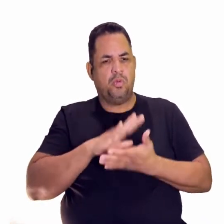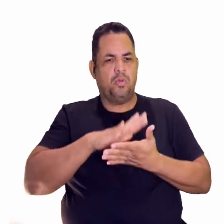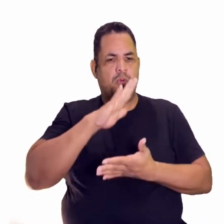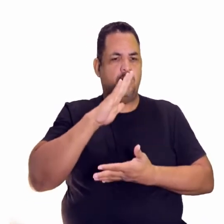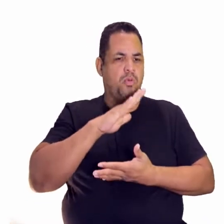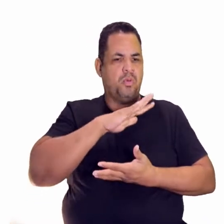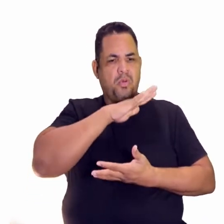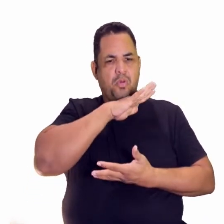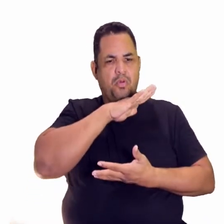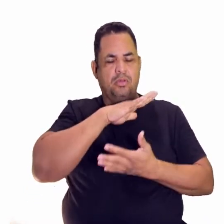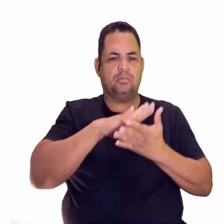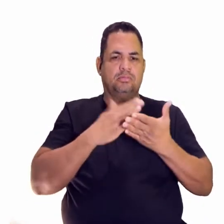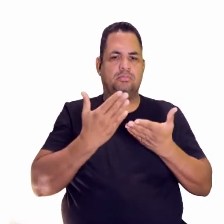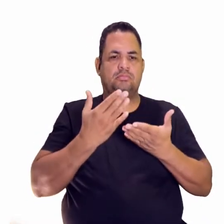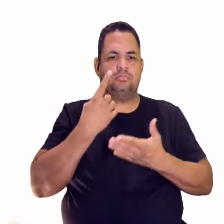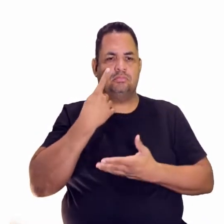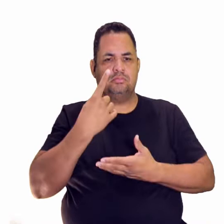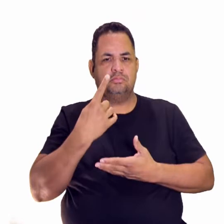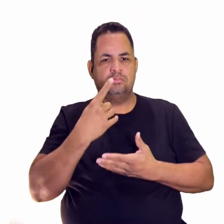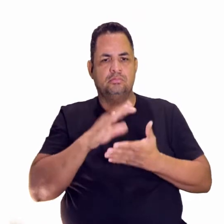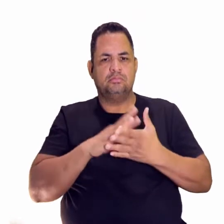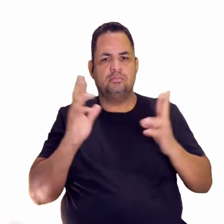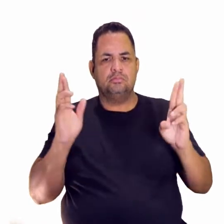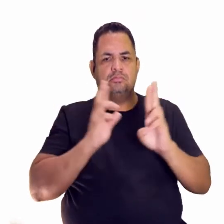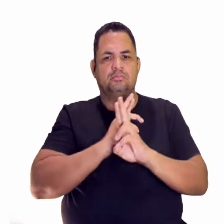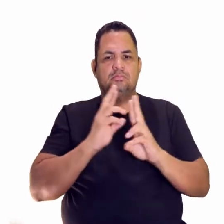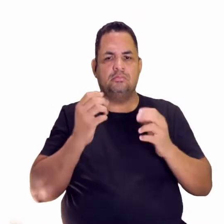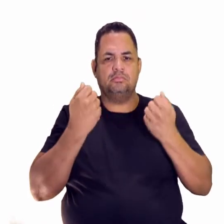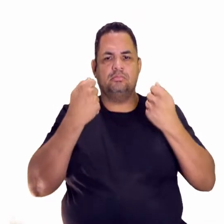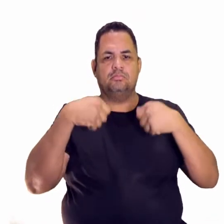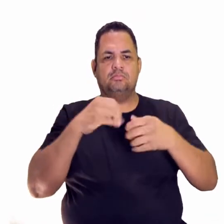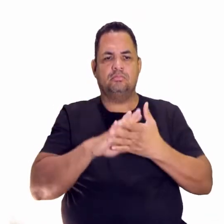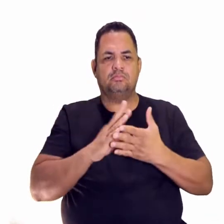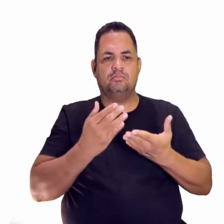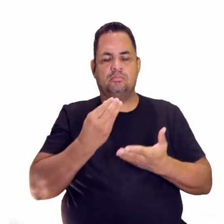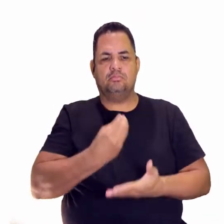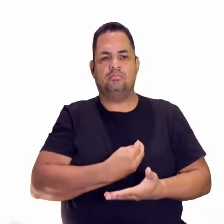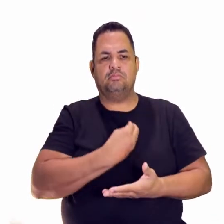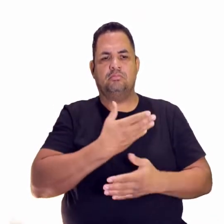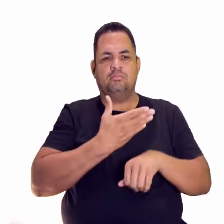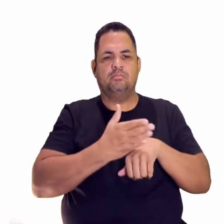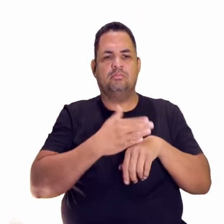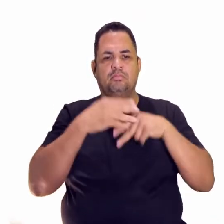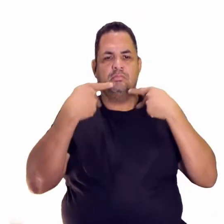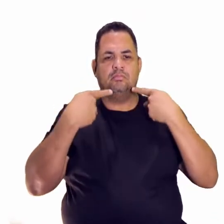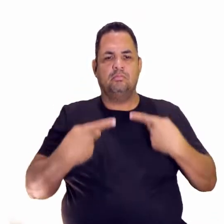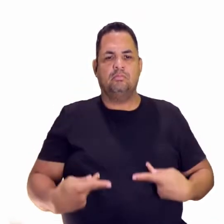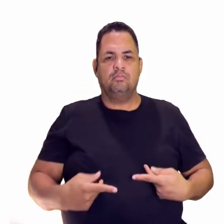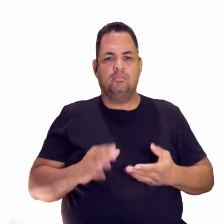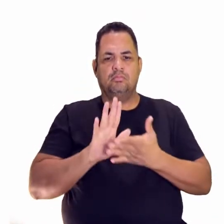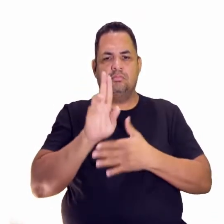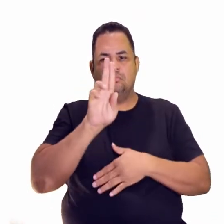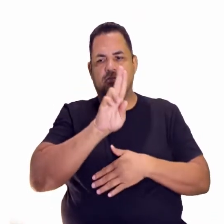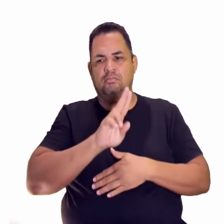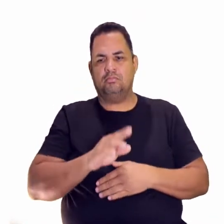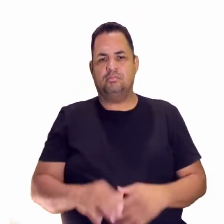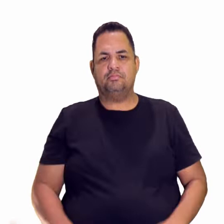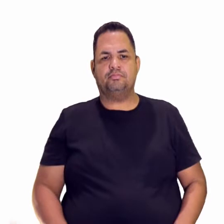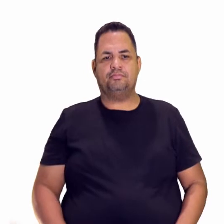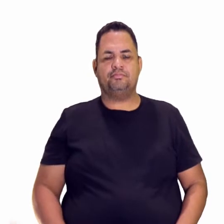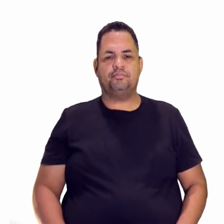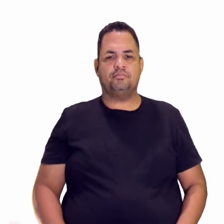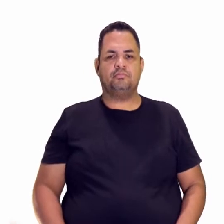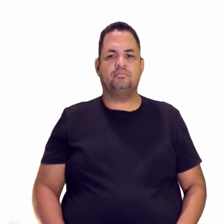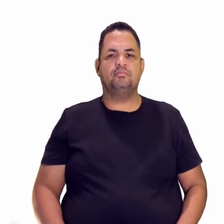dos estereótipos, as relações de poder presentes nas práticas corporais, né?